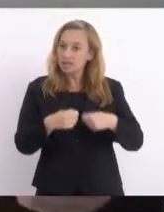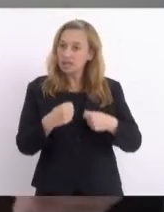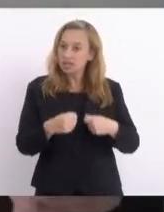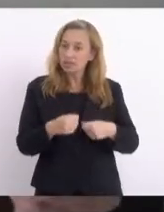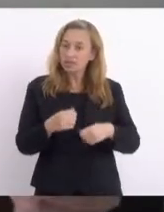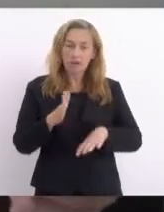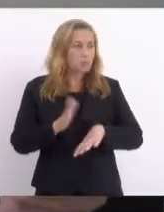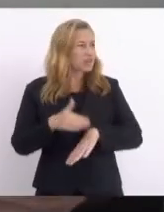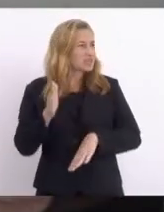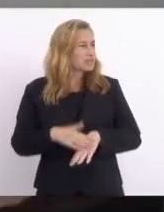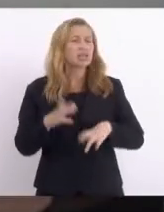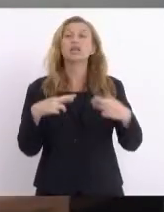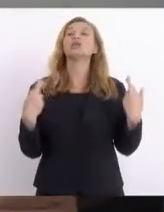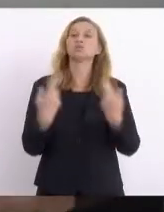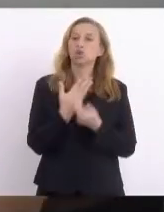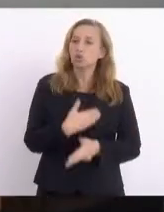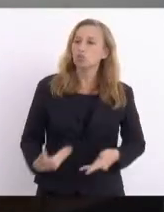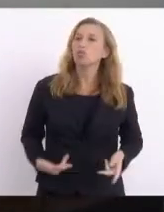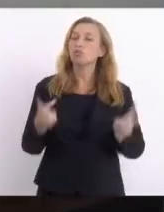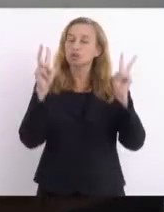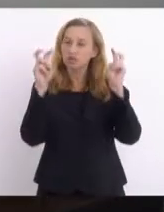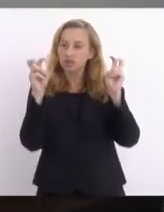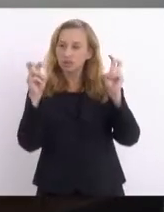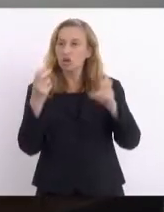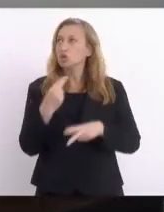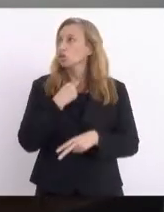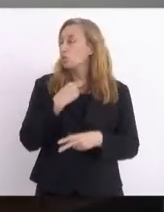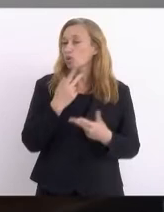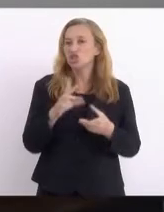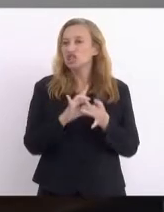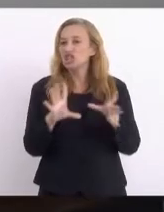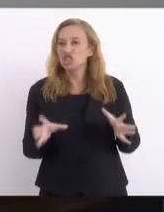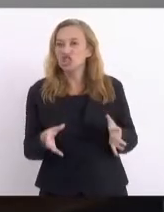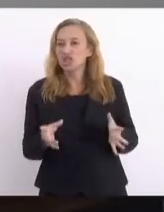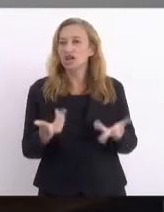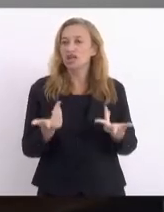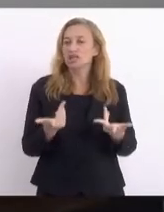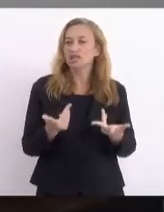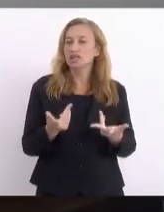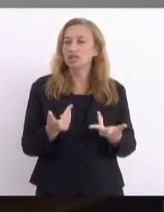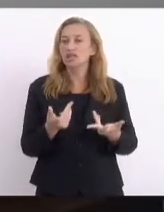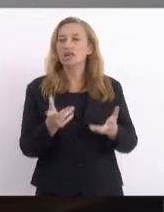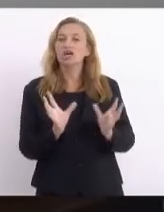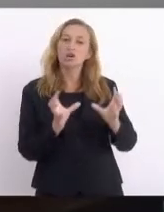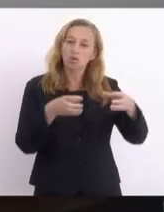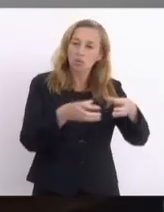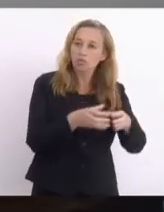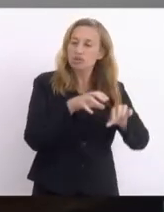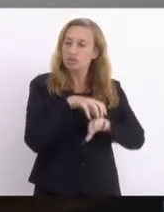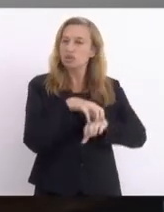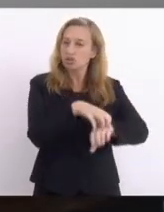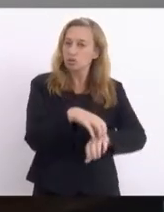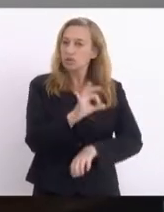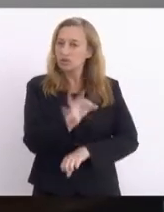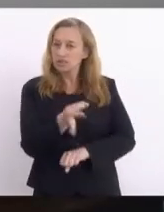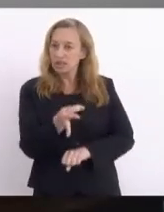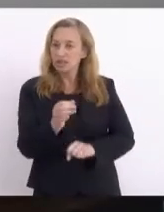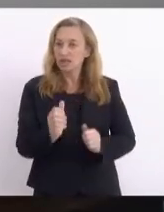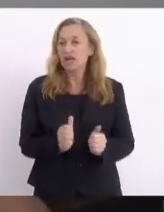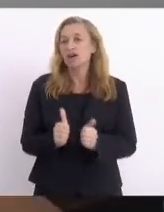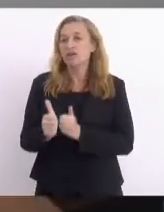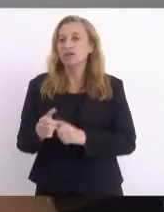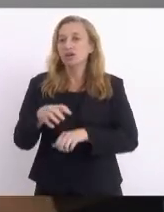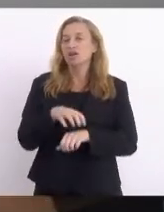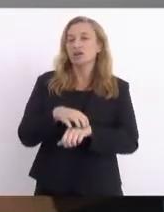mais audiências públicas sobre esse tema. Não pode deixar de ter o protagonismo, além da Comissão de Transporte, é claro, da Frente